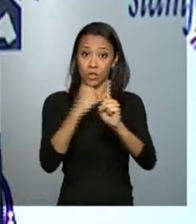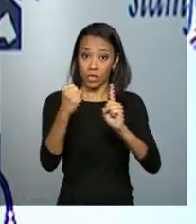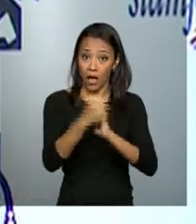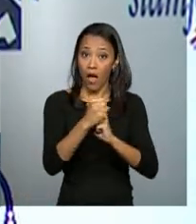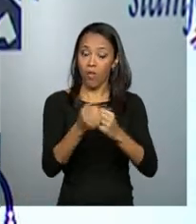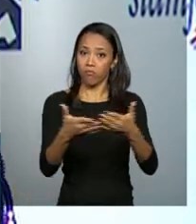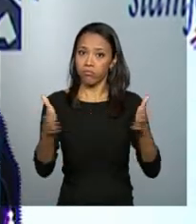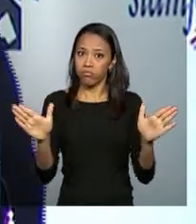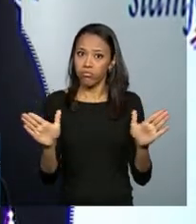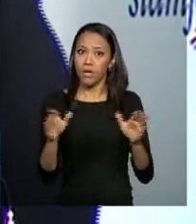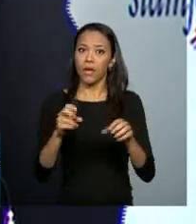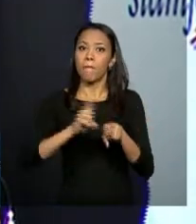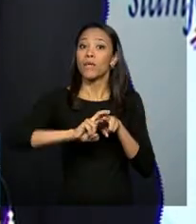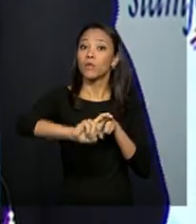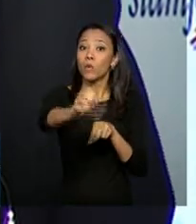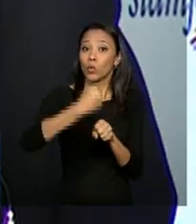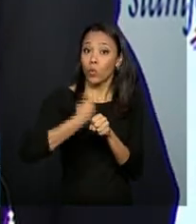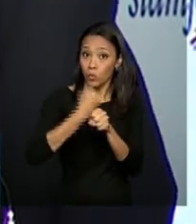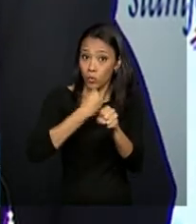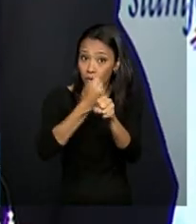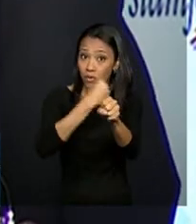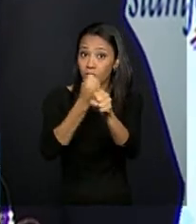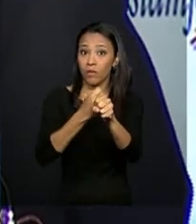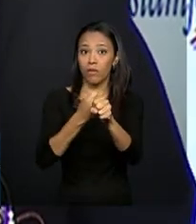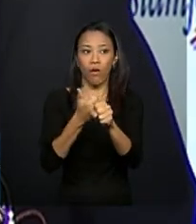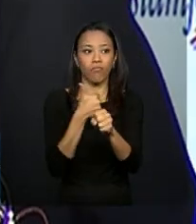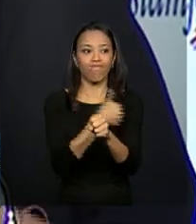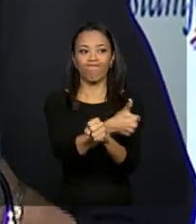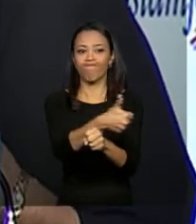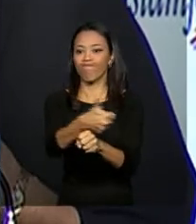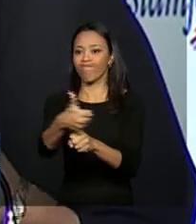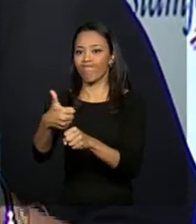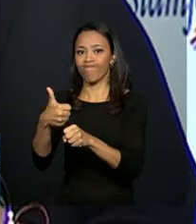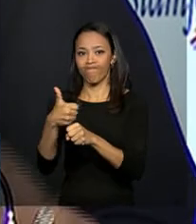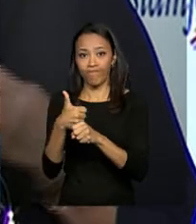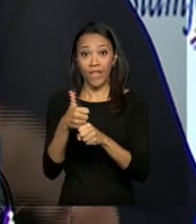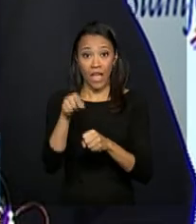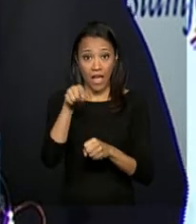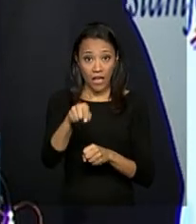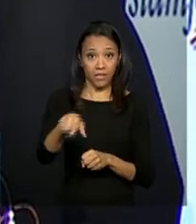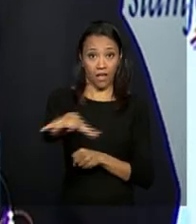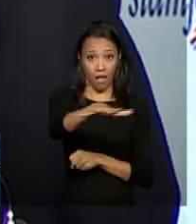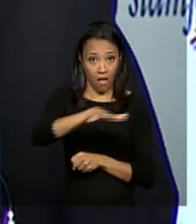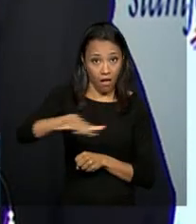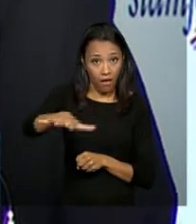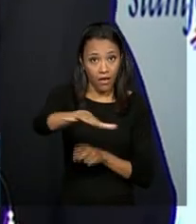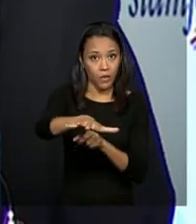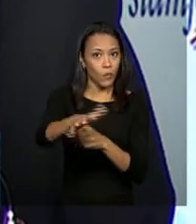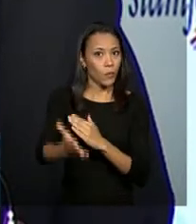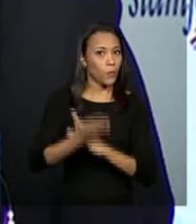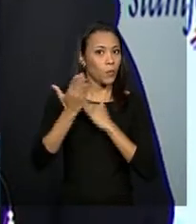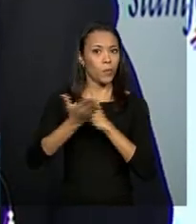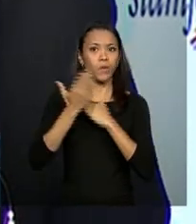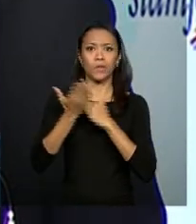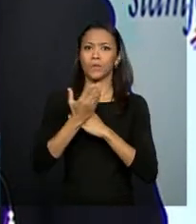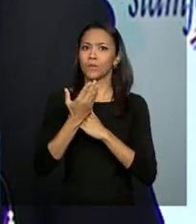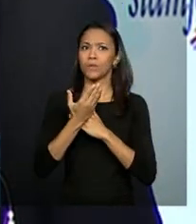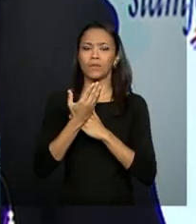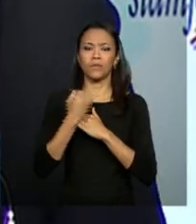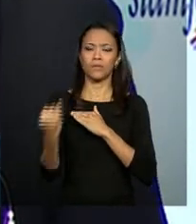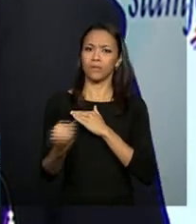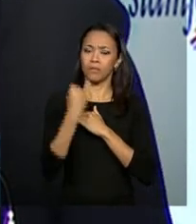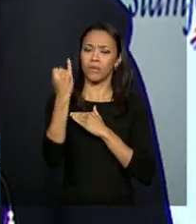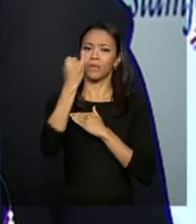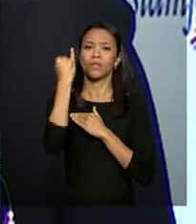metrôs, ele consegue fazer algo importantíssimo, que